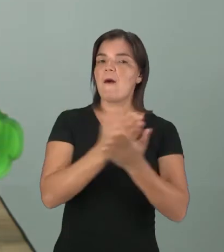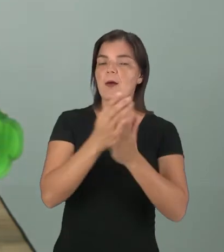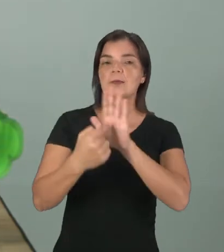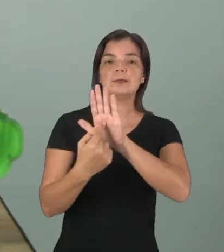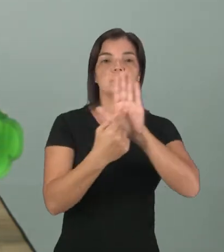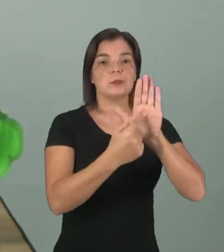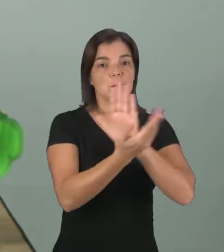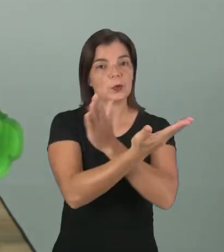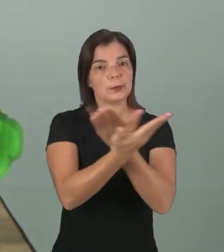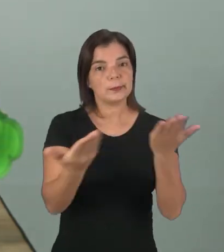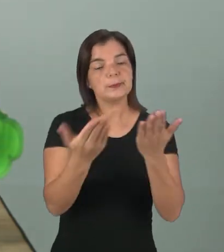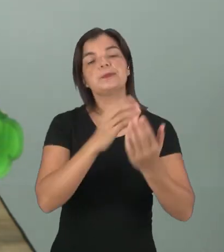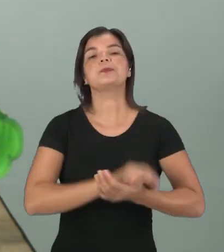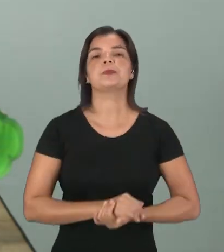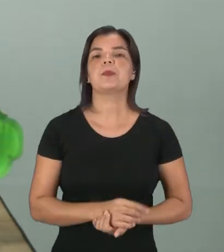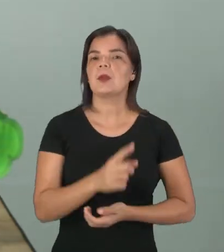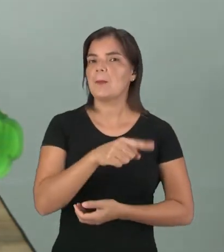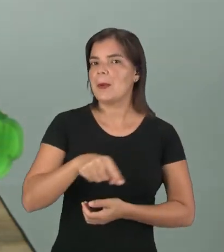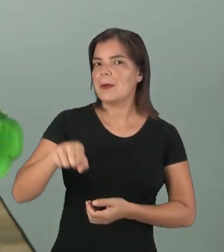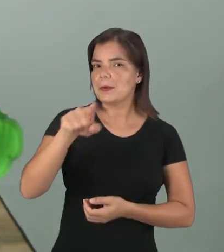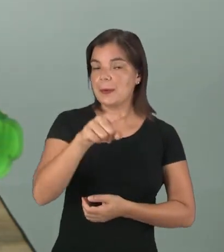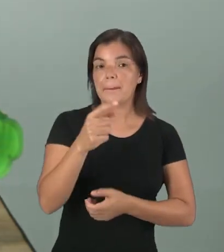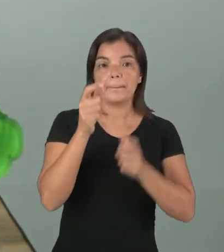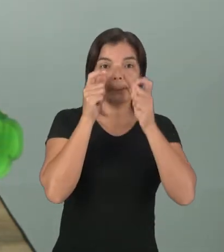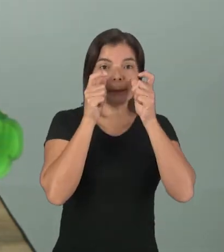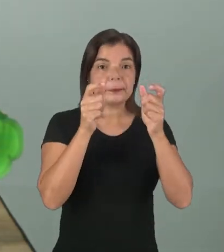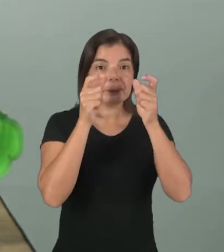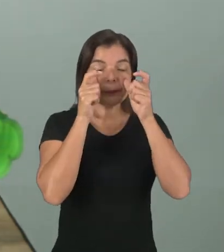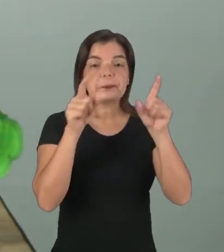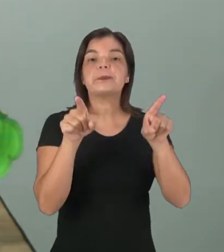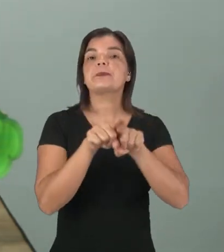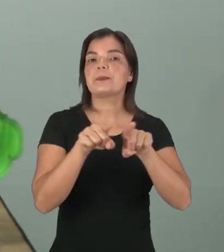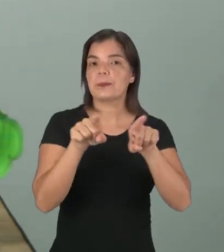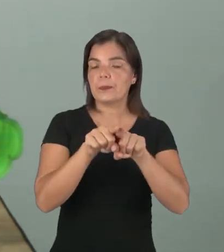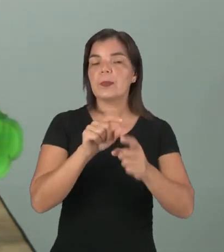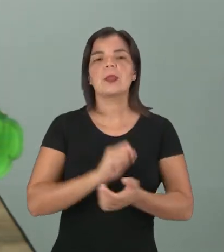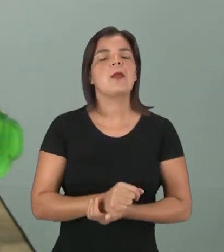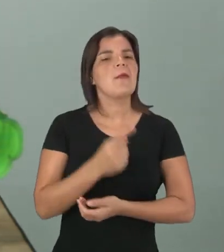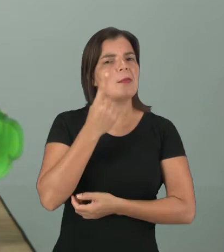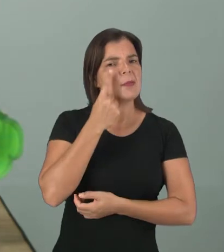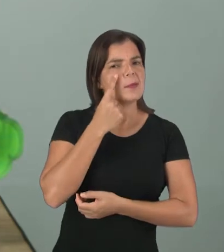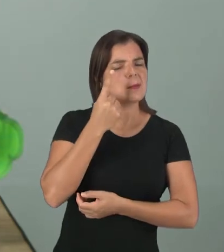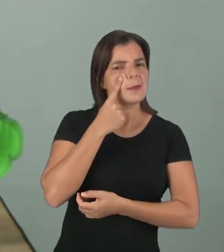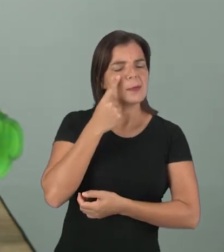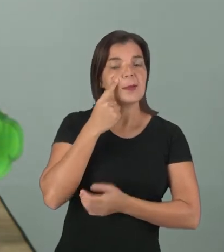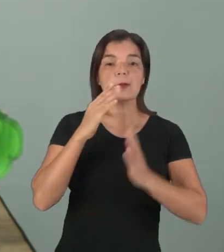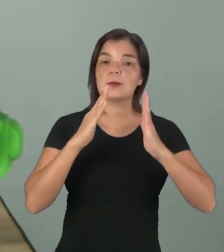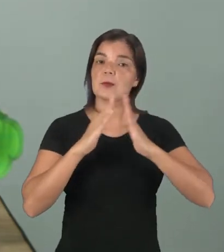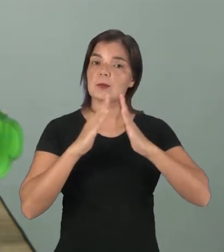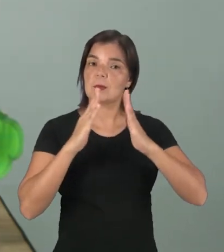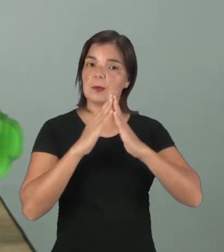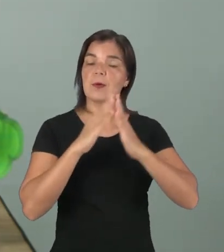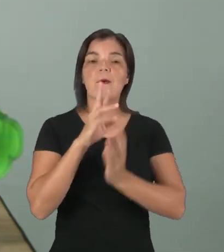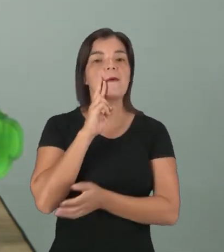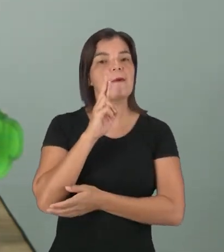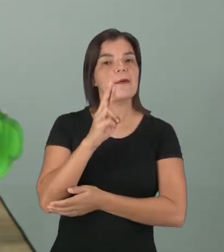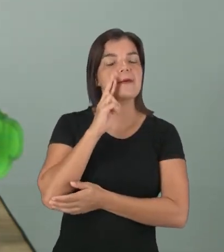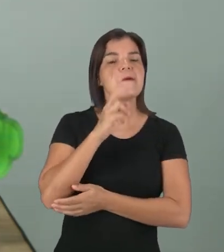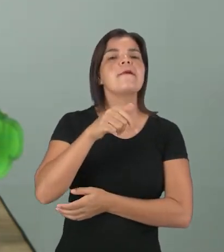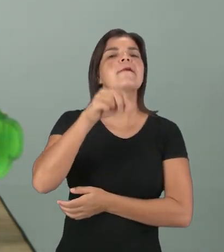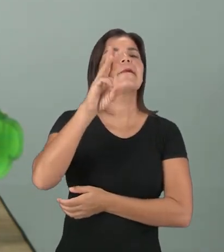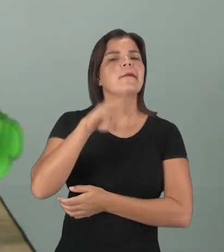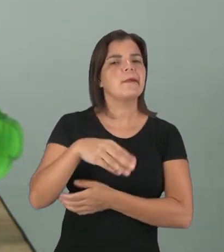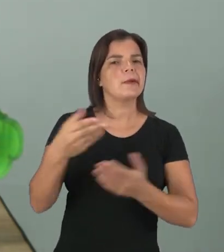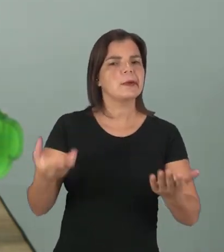algumas imagens para te mostrar, mas eu quero que você preste bastante atenção e olhe, tente aí de casa responder